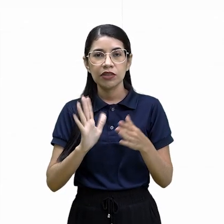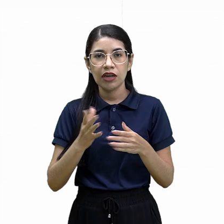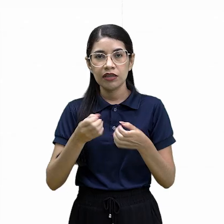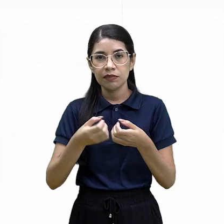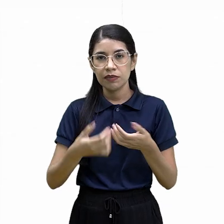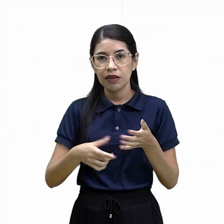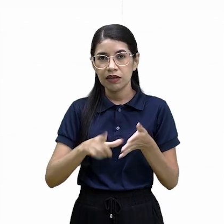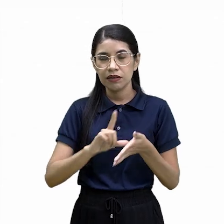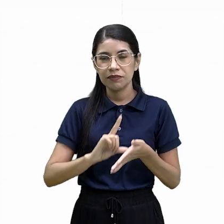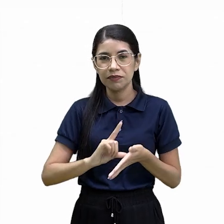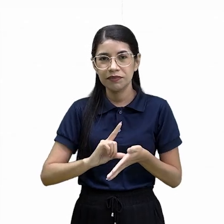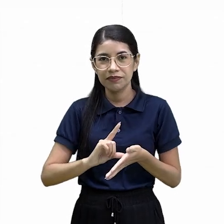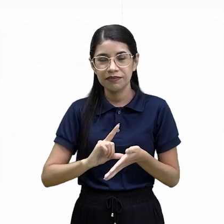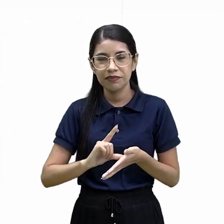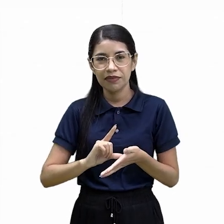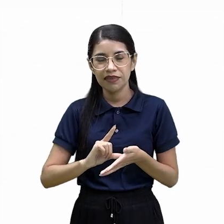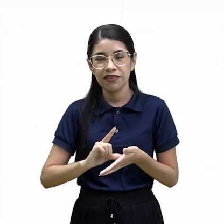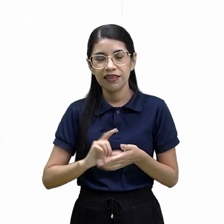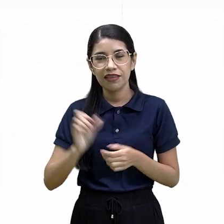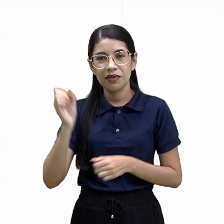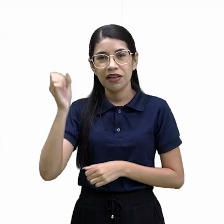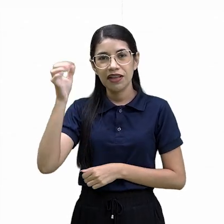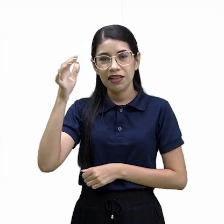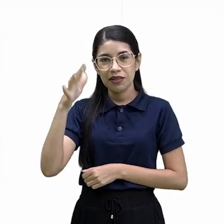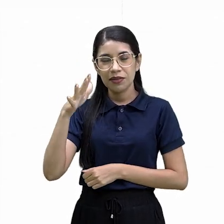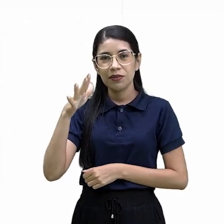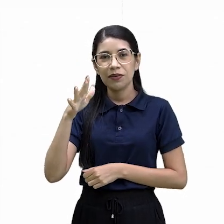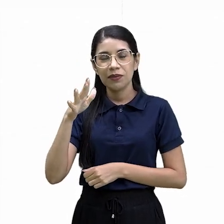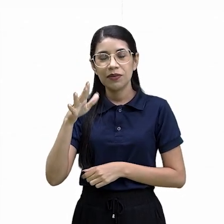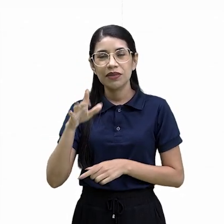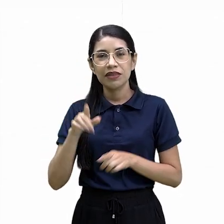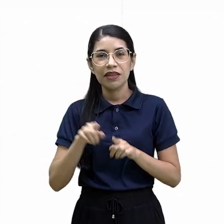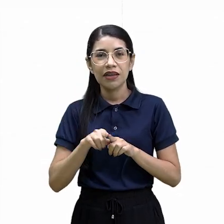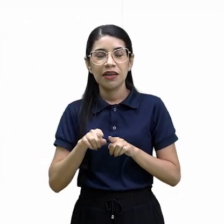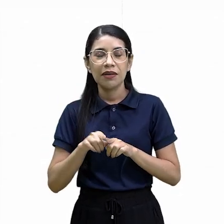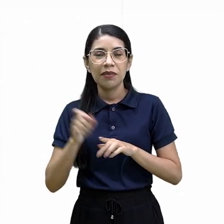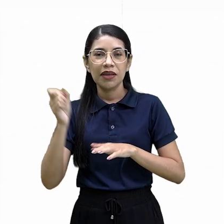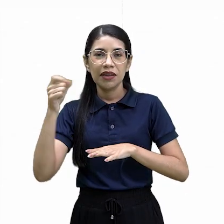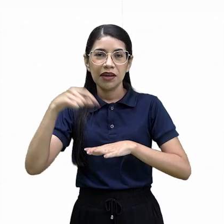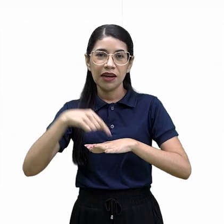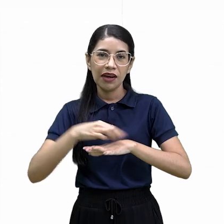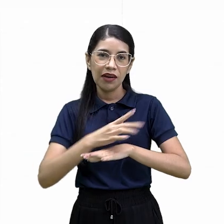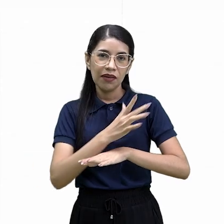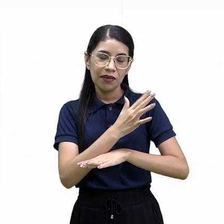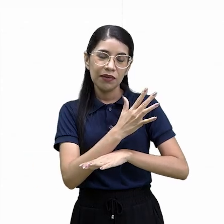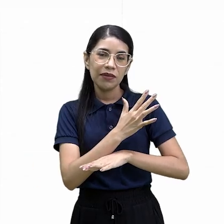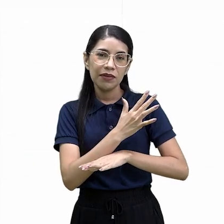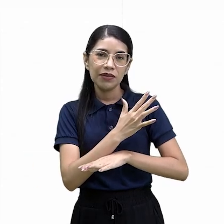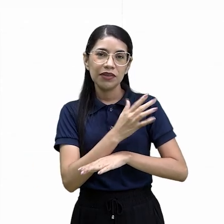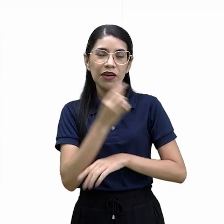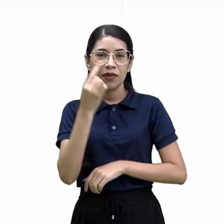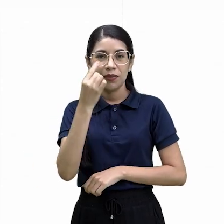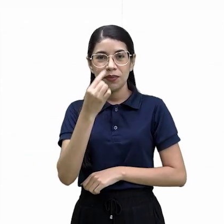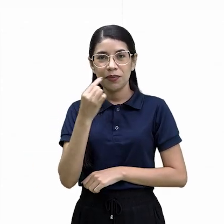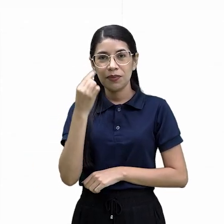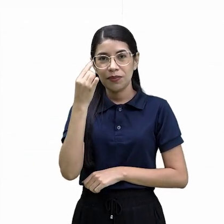vocês, falar sobre a luz, falar sobre a óptica, falar sobre o olho, muito